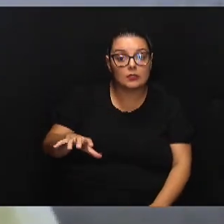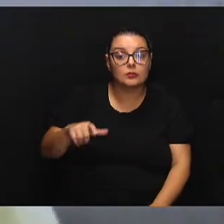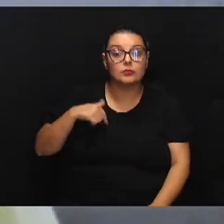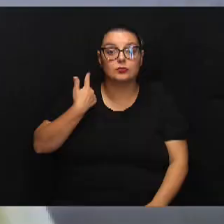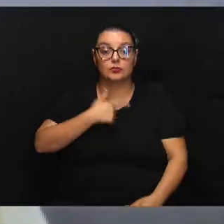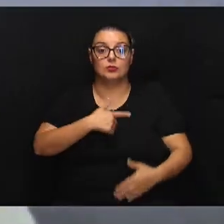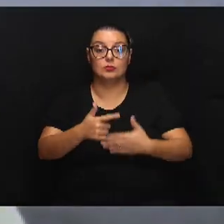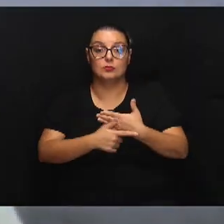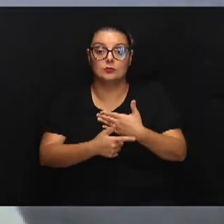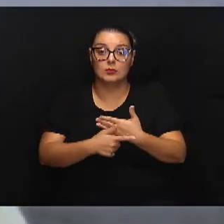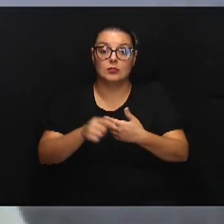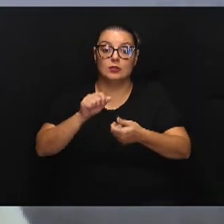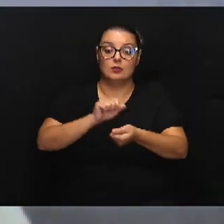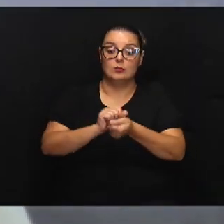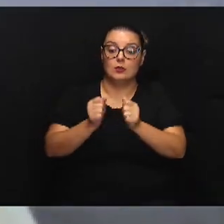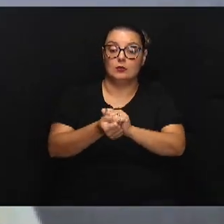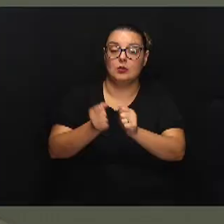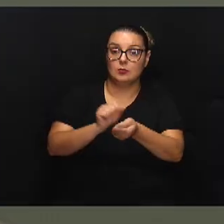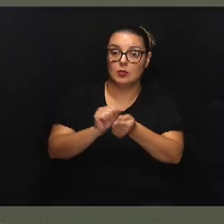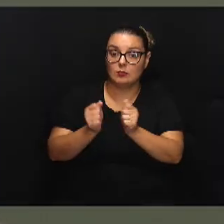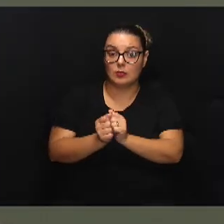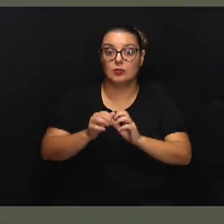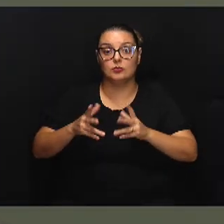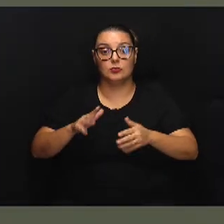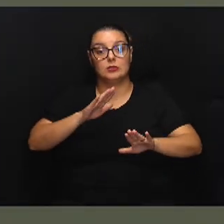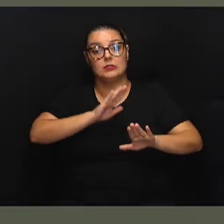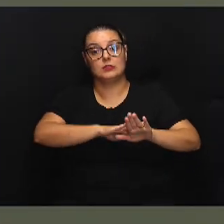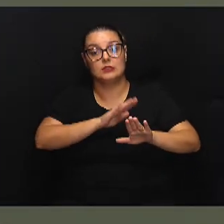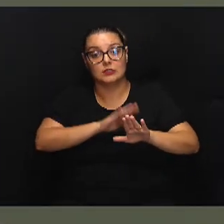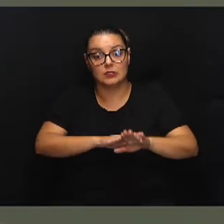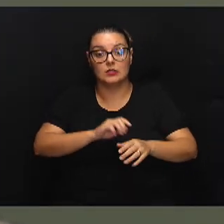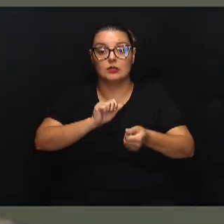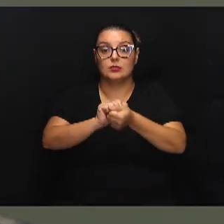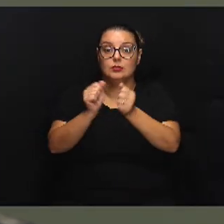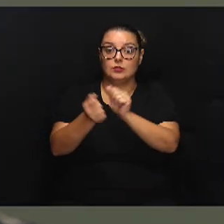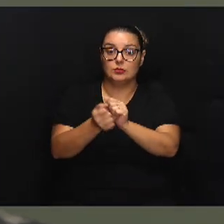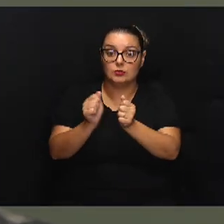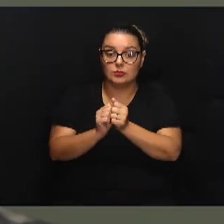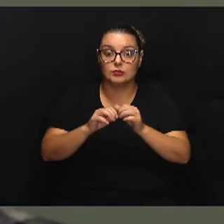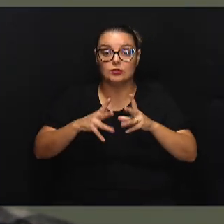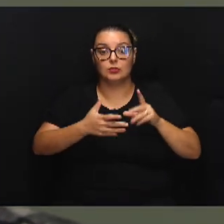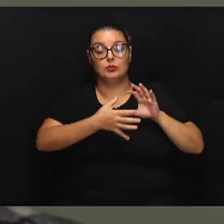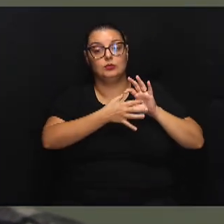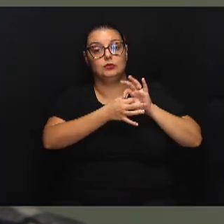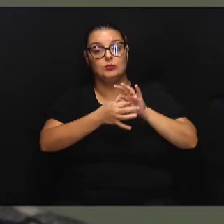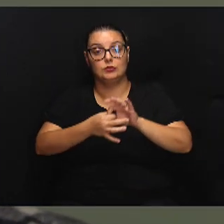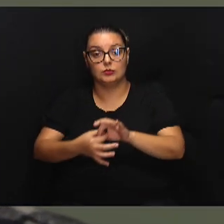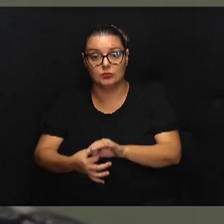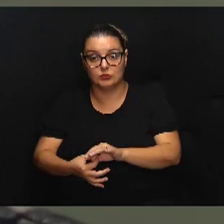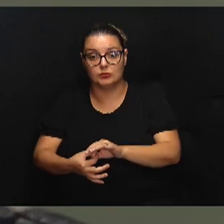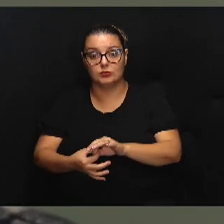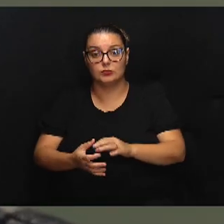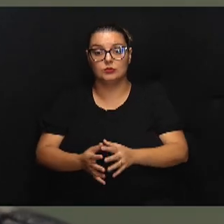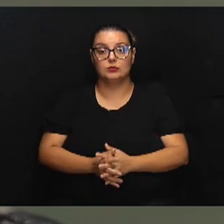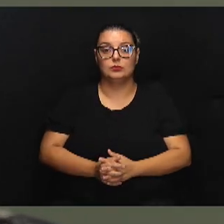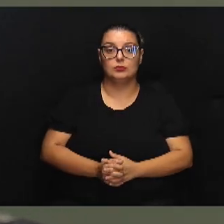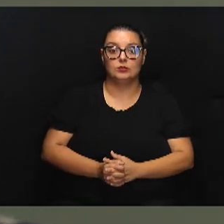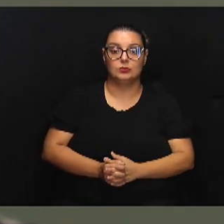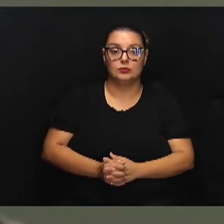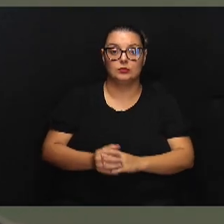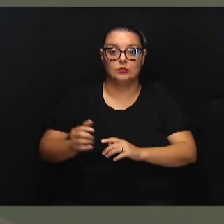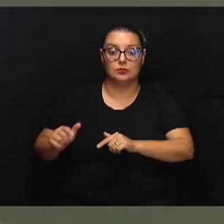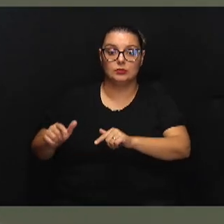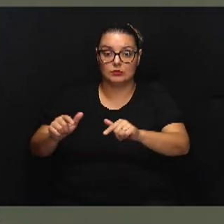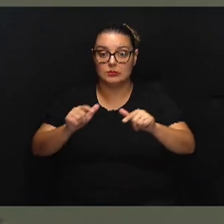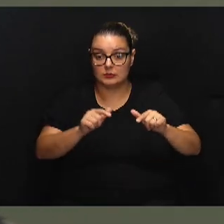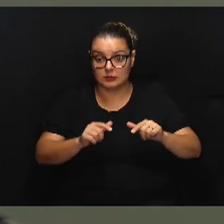é estar adaptando todas as atividades, adaptando todo o contexto de espaço da